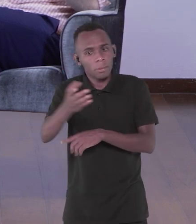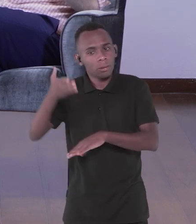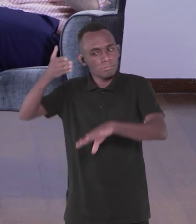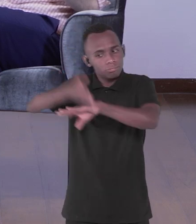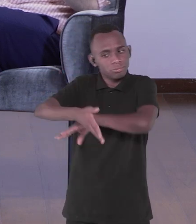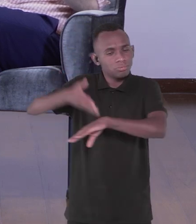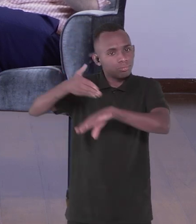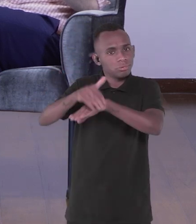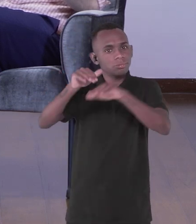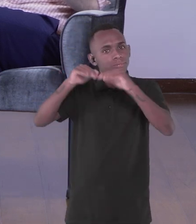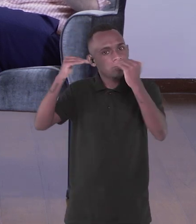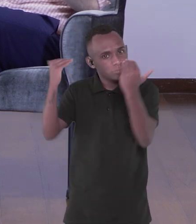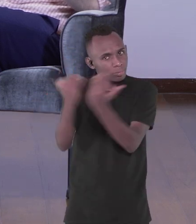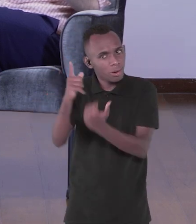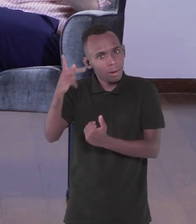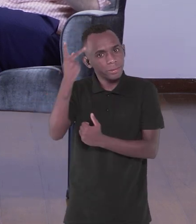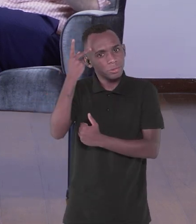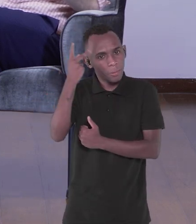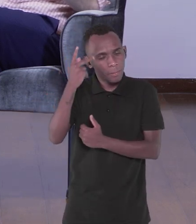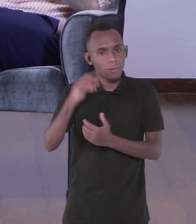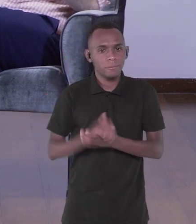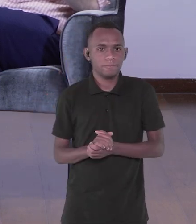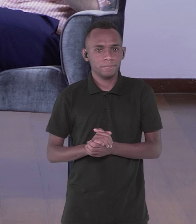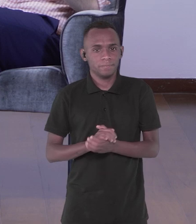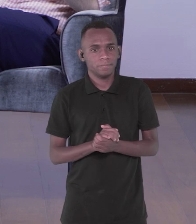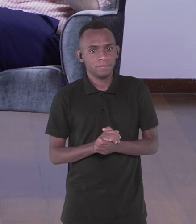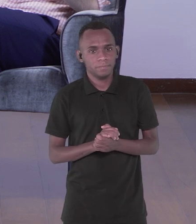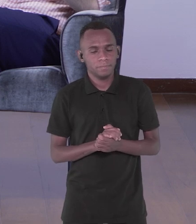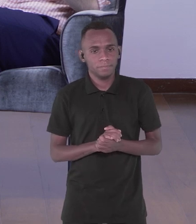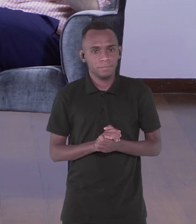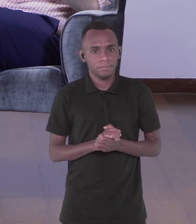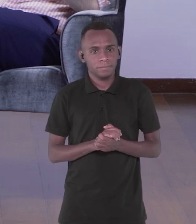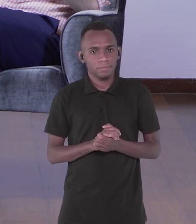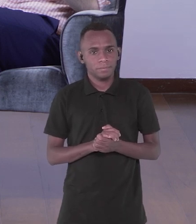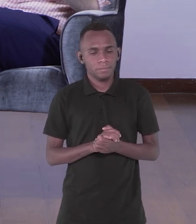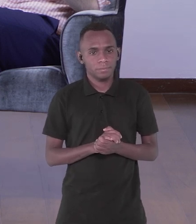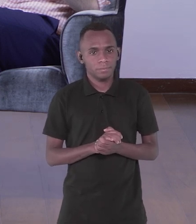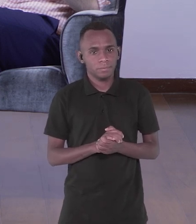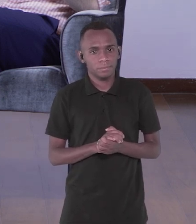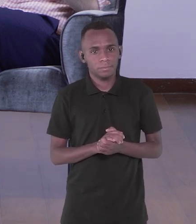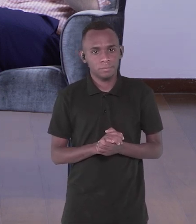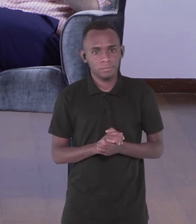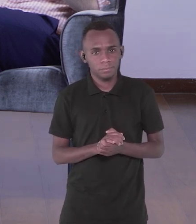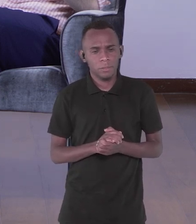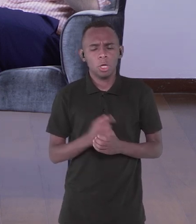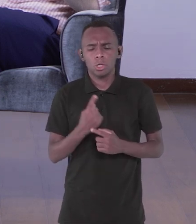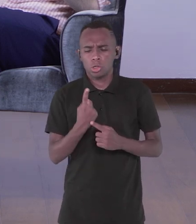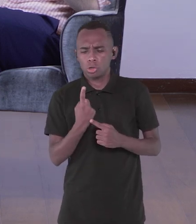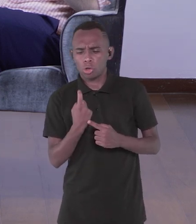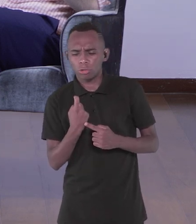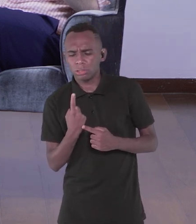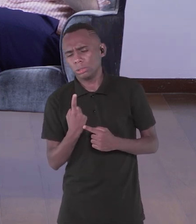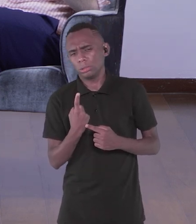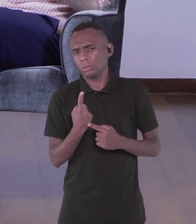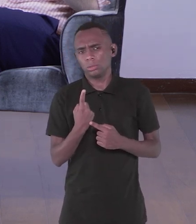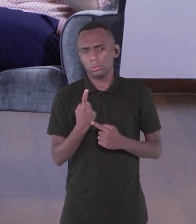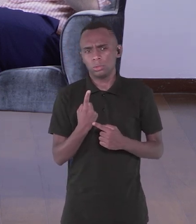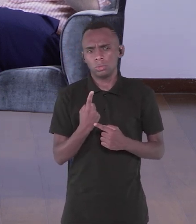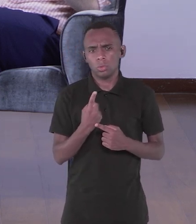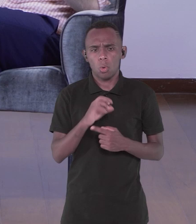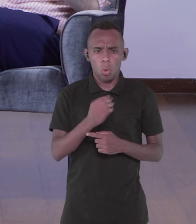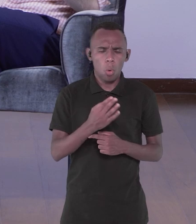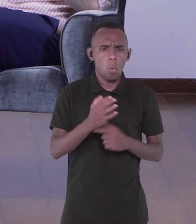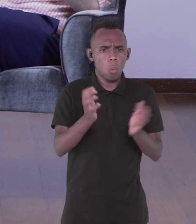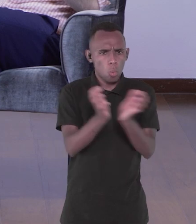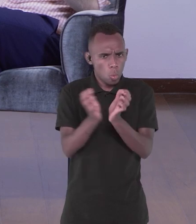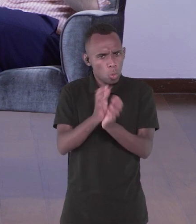Campeonato Paulista, campeonato, o que fosse. sozinho, com